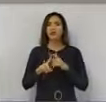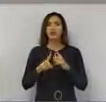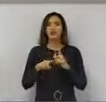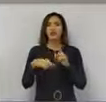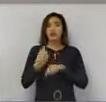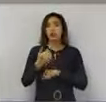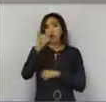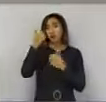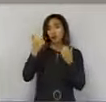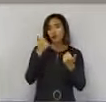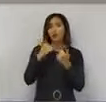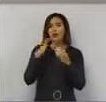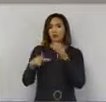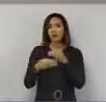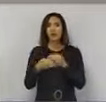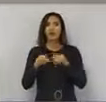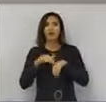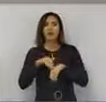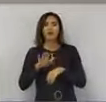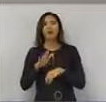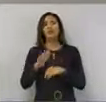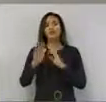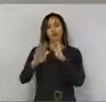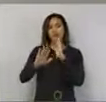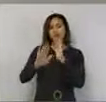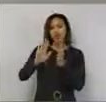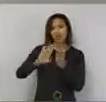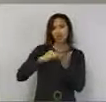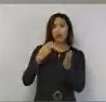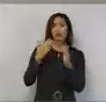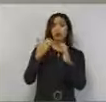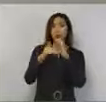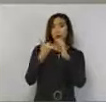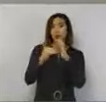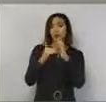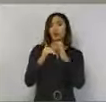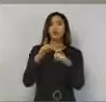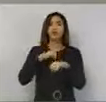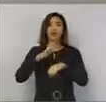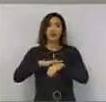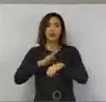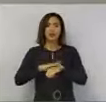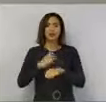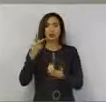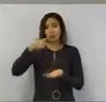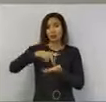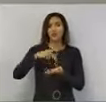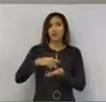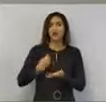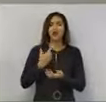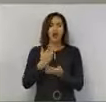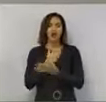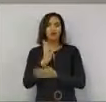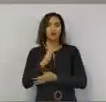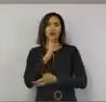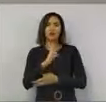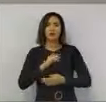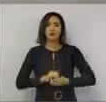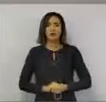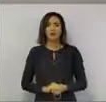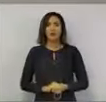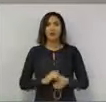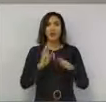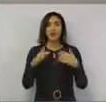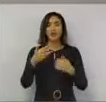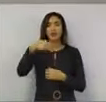se cabe uma complementação, porque como veio por e-mail, então não estamos em tempo real. Algumas ele já respondeu. Então a